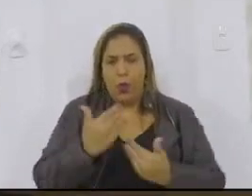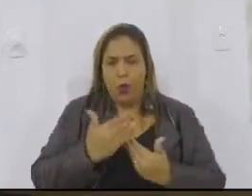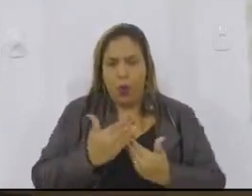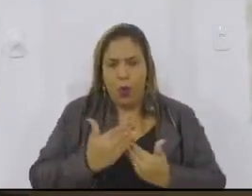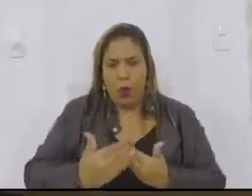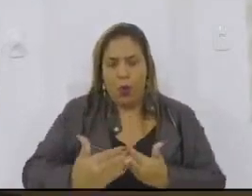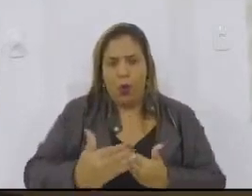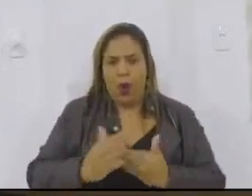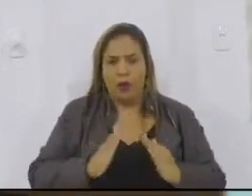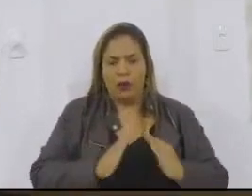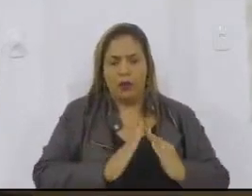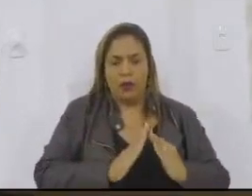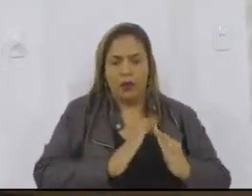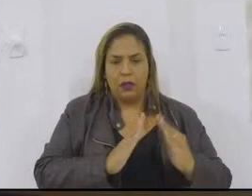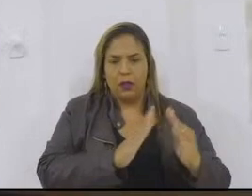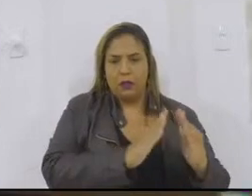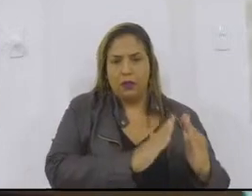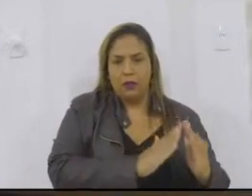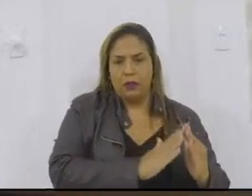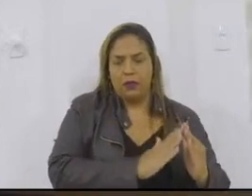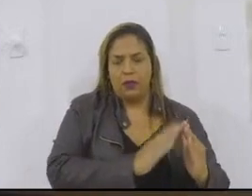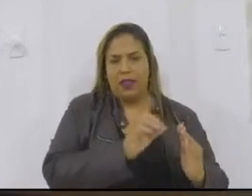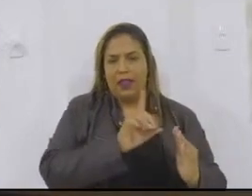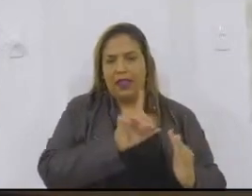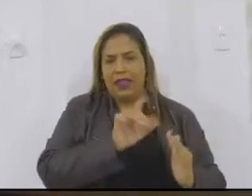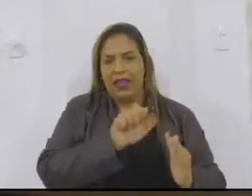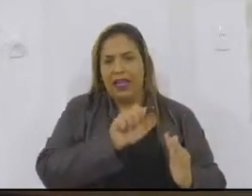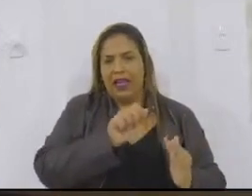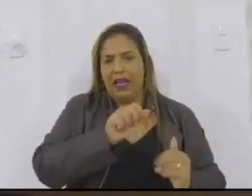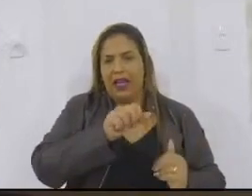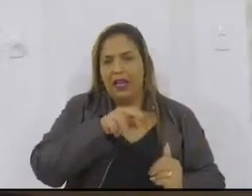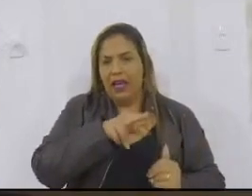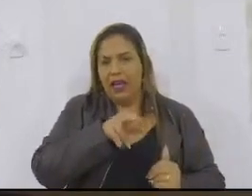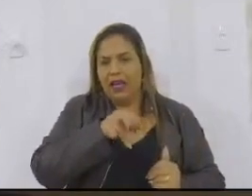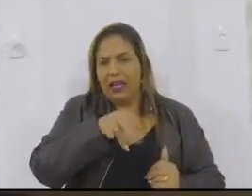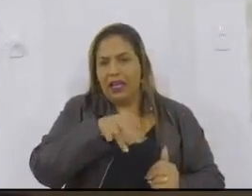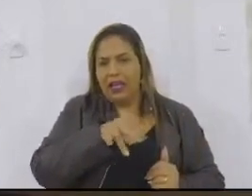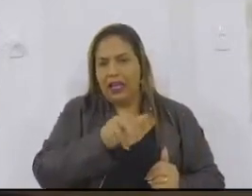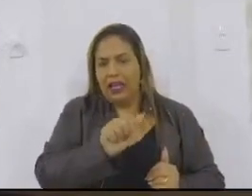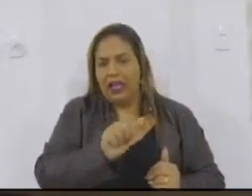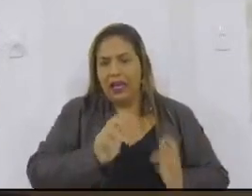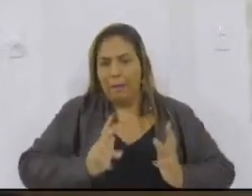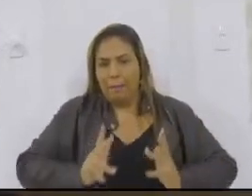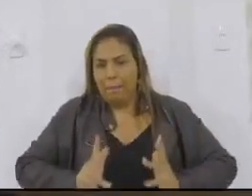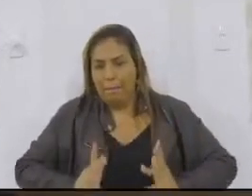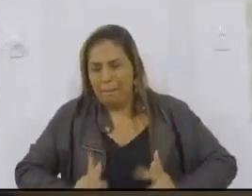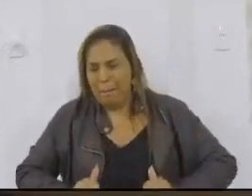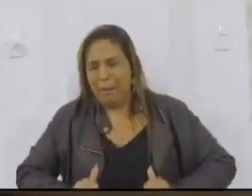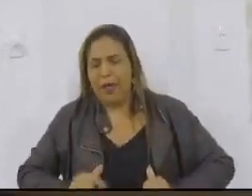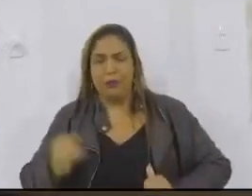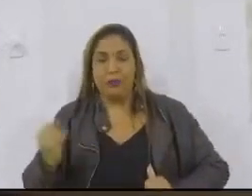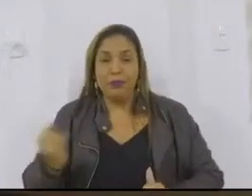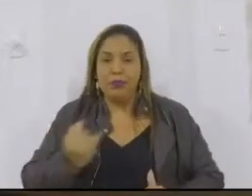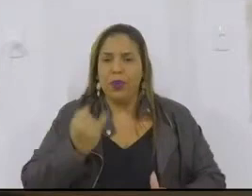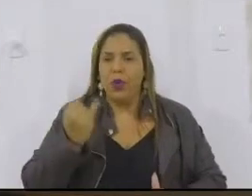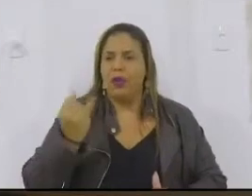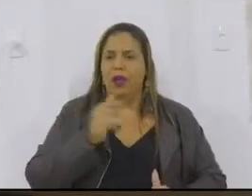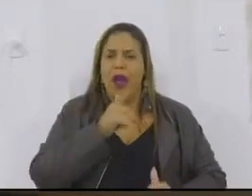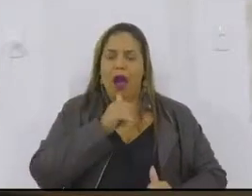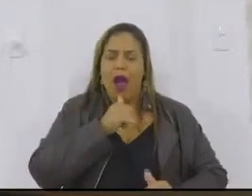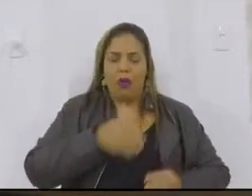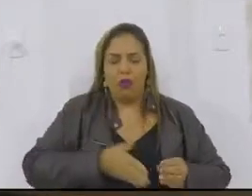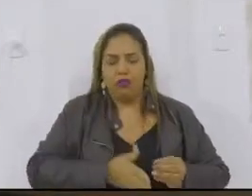de Arina até a pista, na BR-101. Essa limpeza é muito importante para o fluxo de água e esse serviço deve ser feito